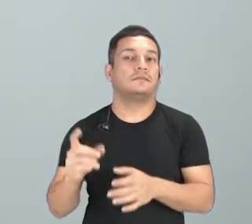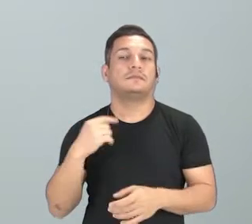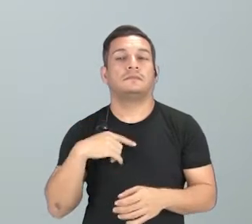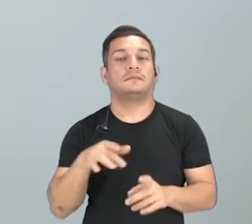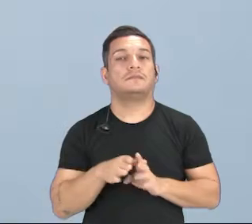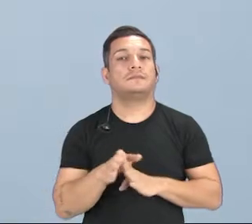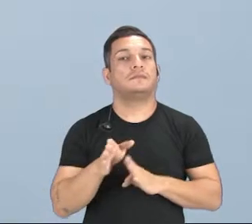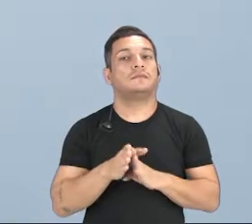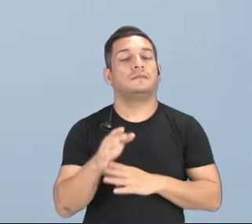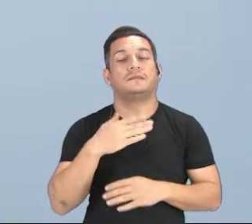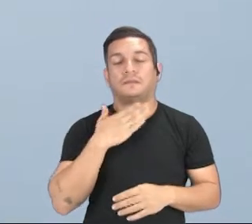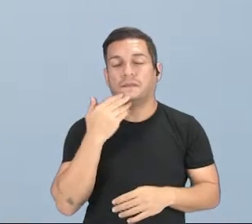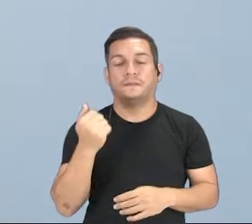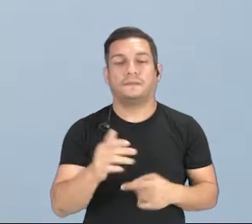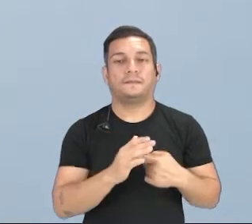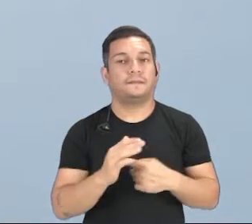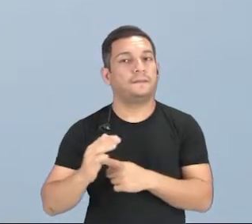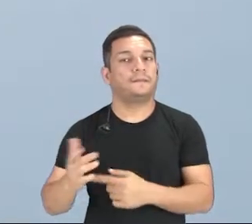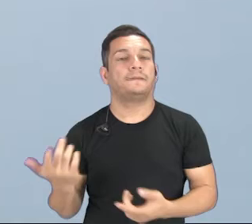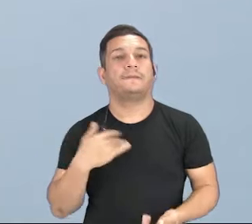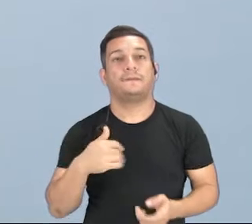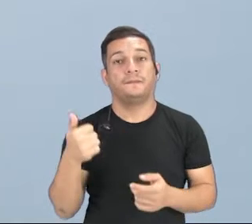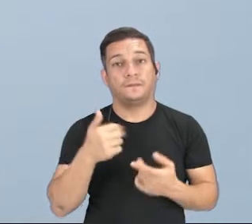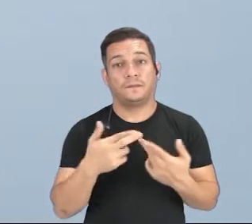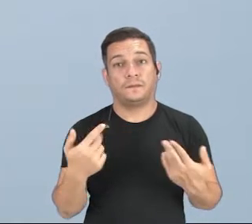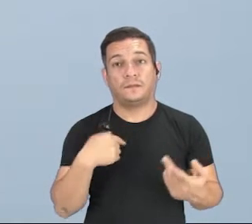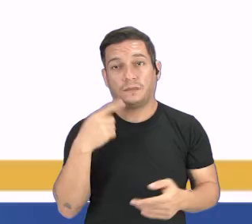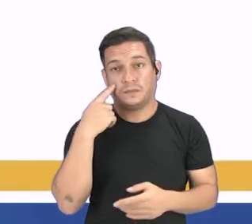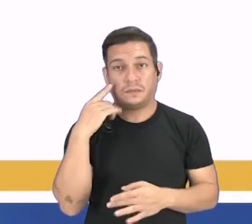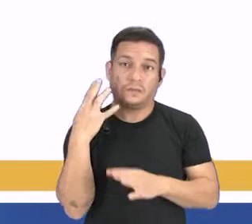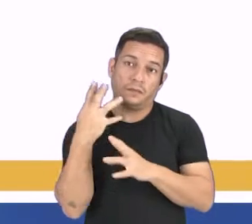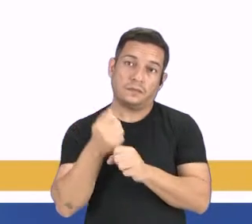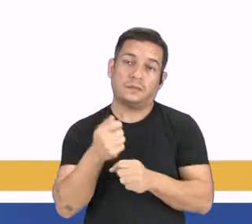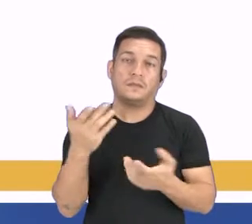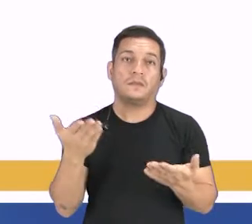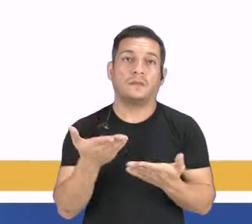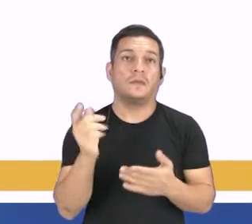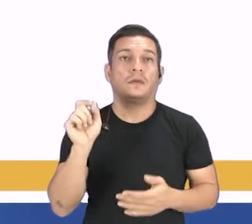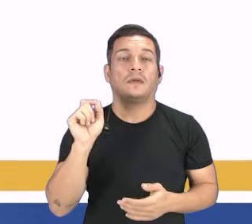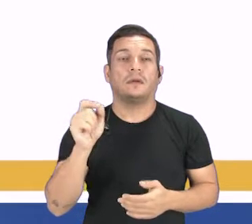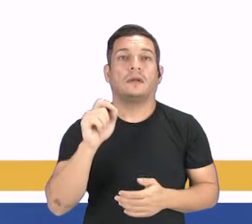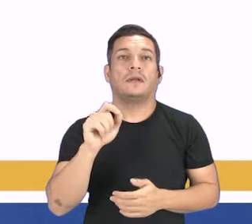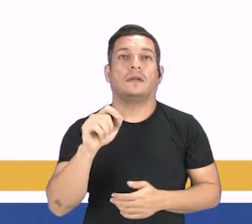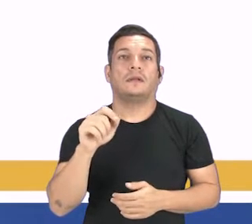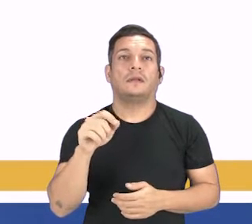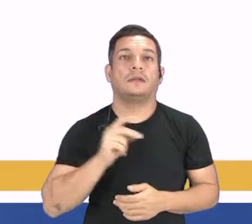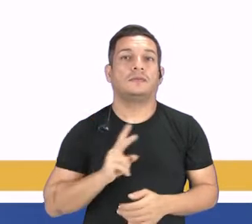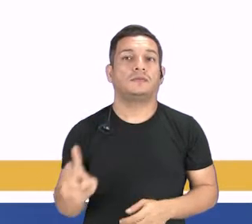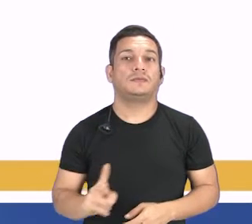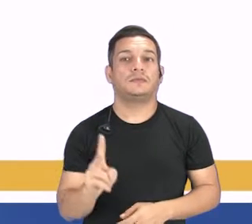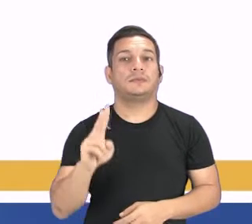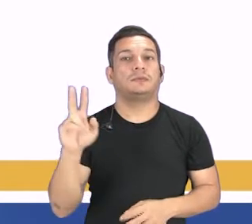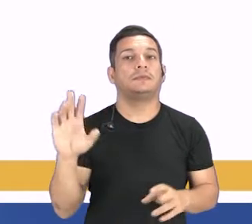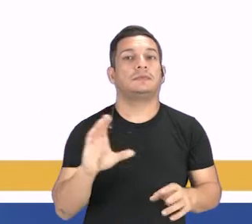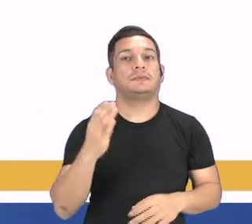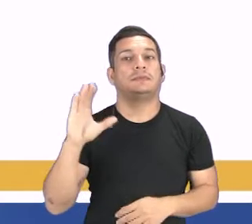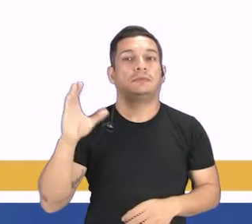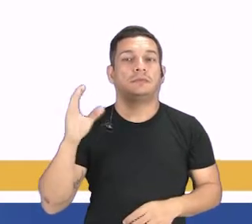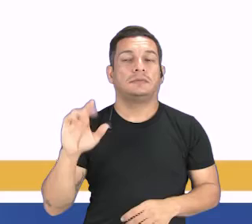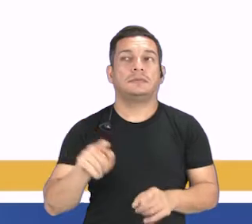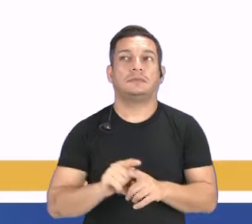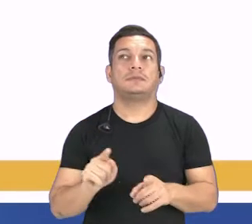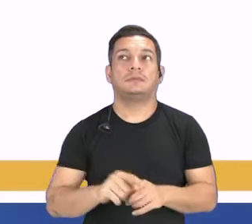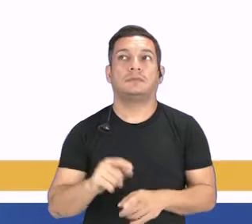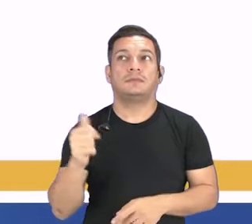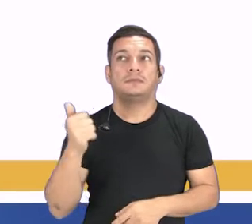e nos orientarmos melhor. A primeira coisa que nós vamos rever nesse momento é a questão dos valores da ciência. A ciência e